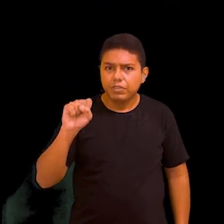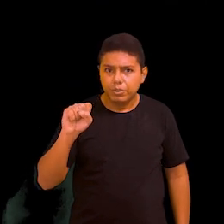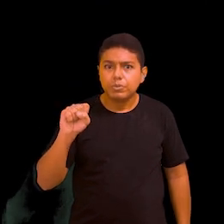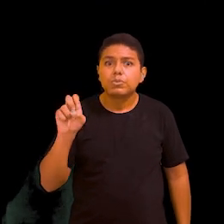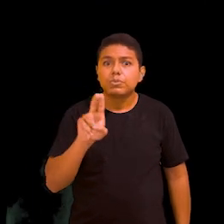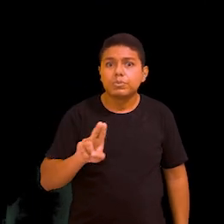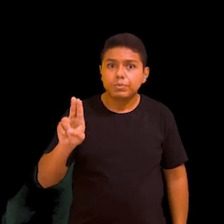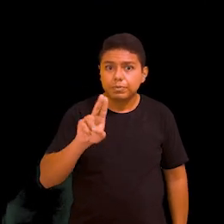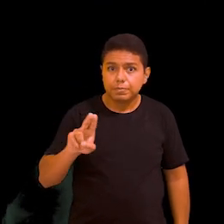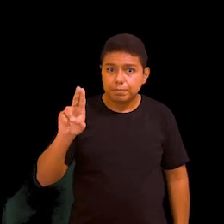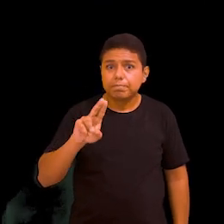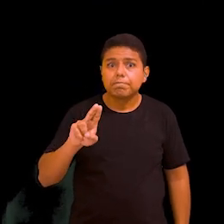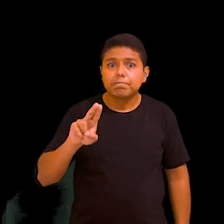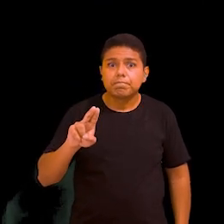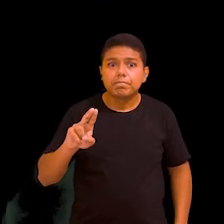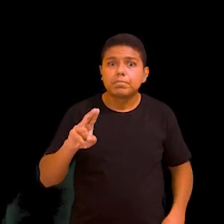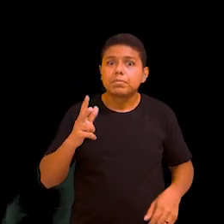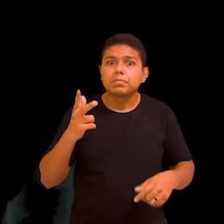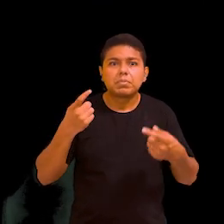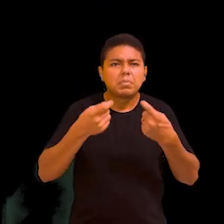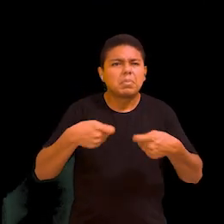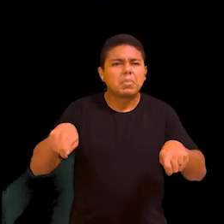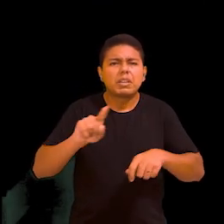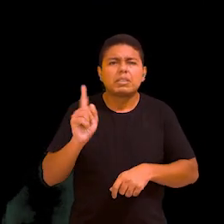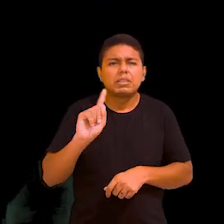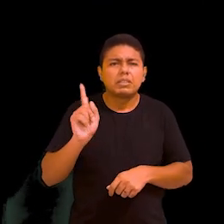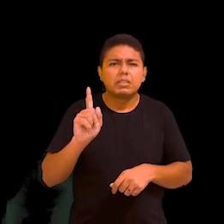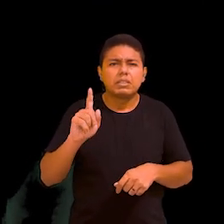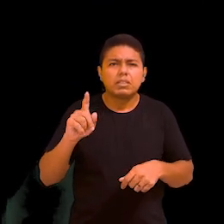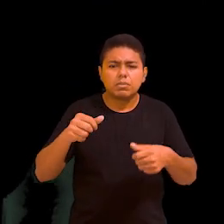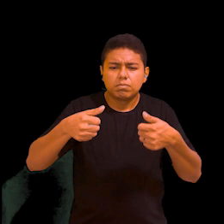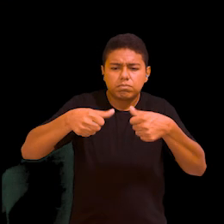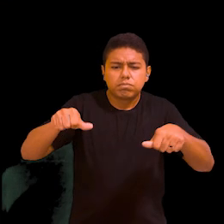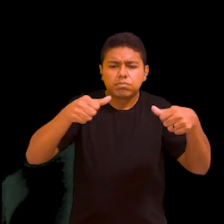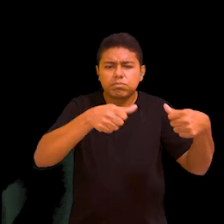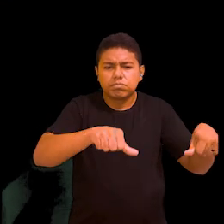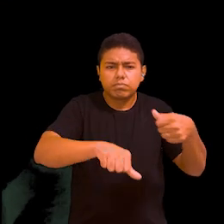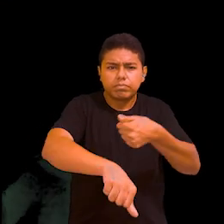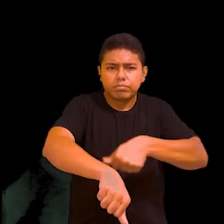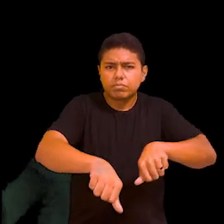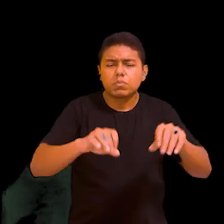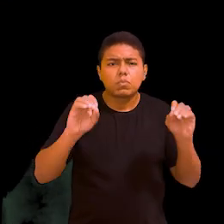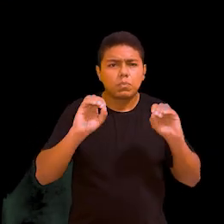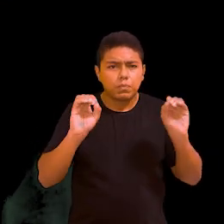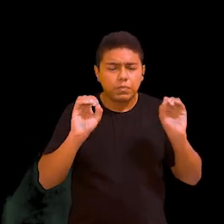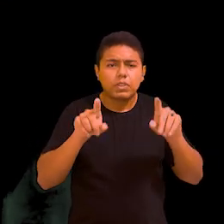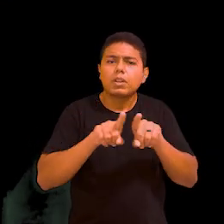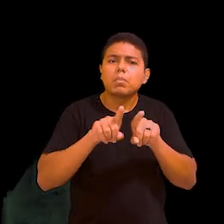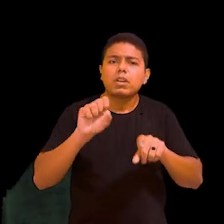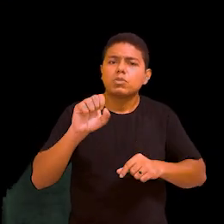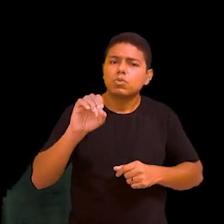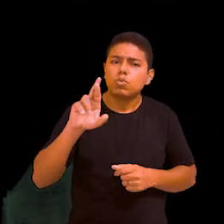rotineiramente utiliza-se fios que são absorvíveis e que não precisam de nenhuma utilização de